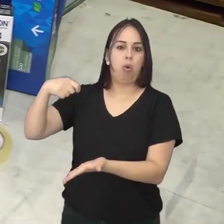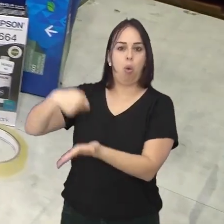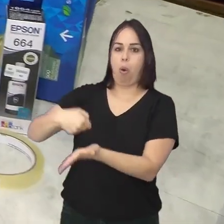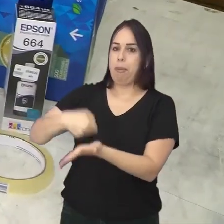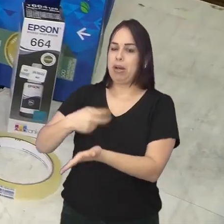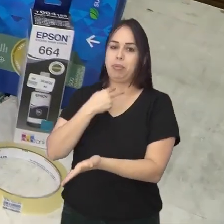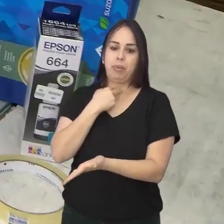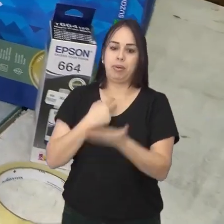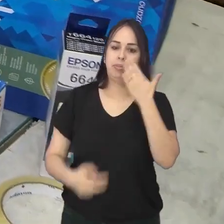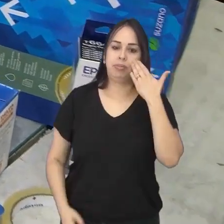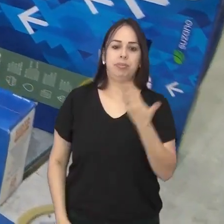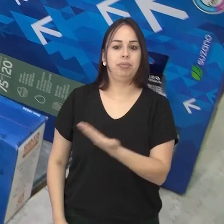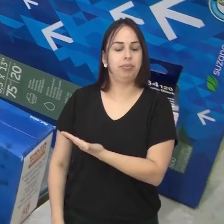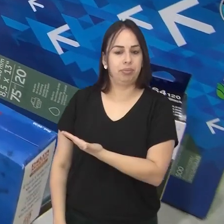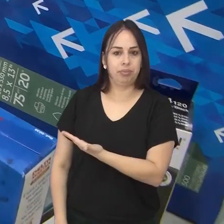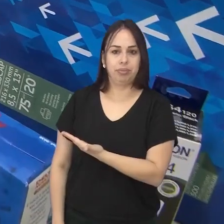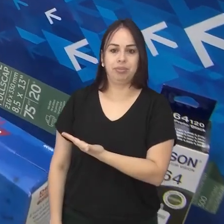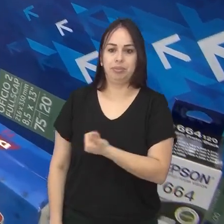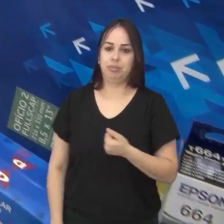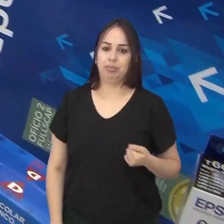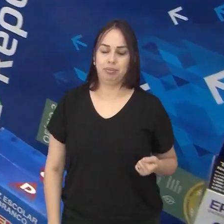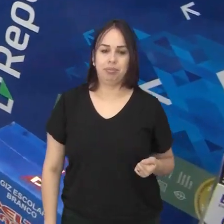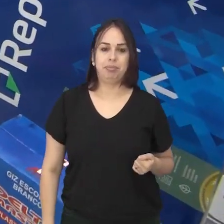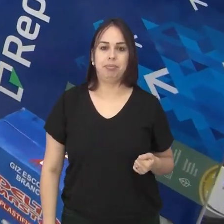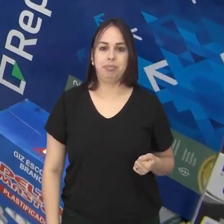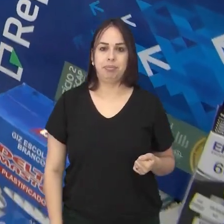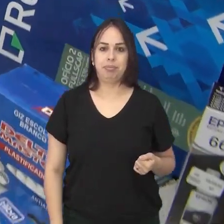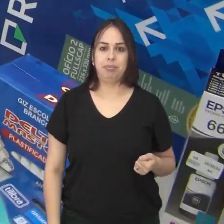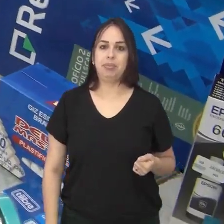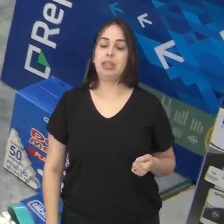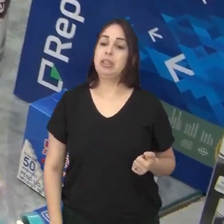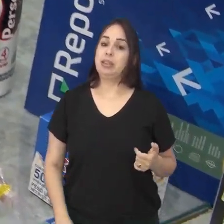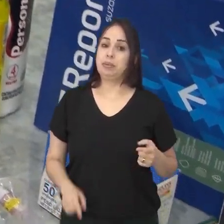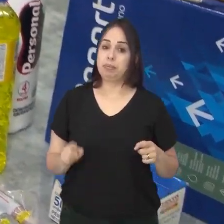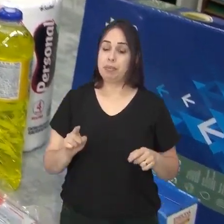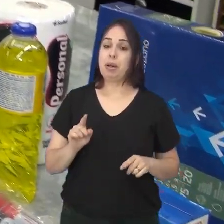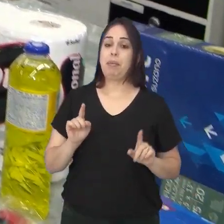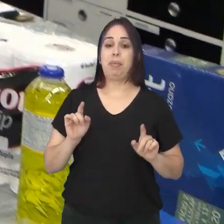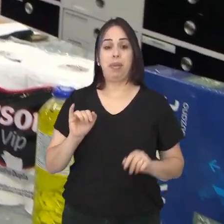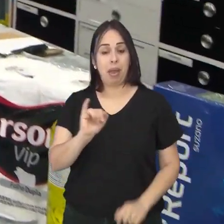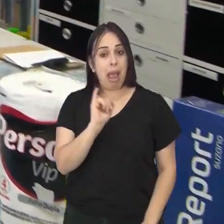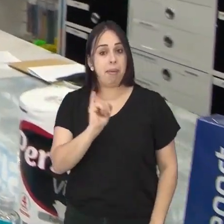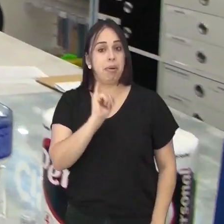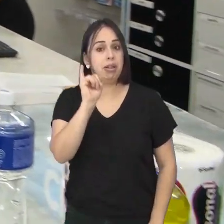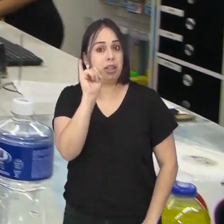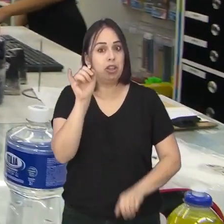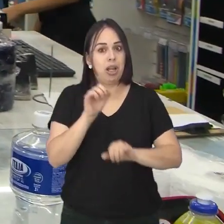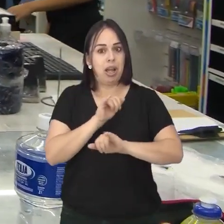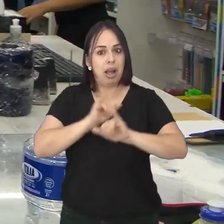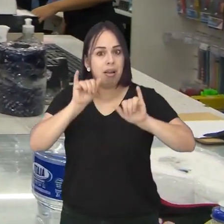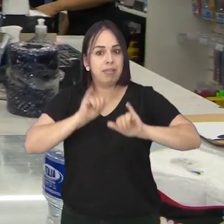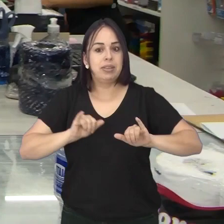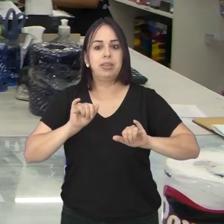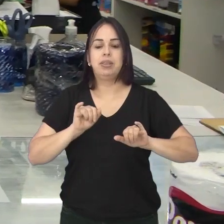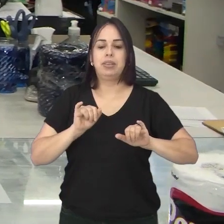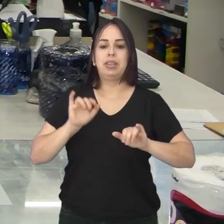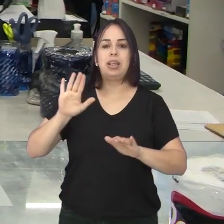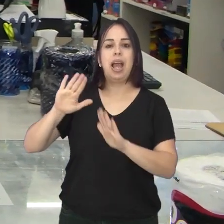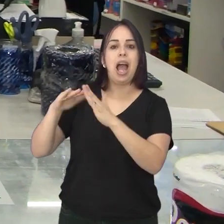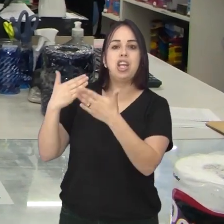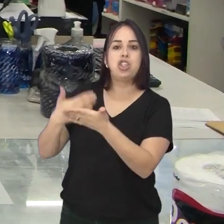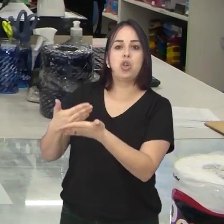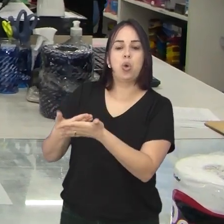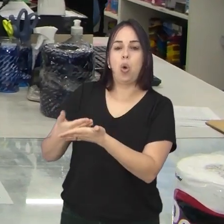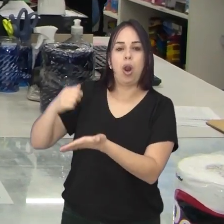álcool, detergente, pendrive, sacos plásticos. Outro ponto importante a ser frisado é que as escolas